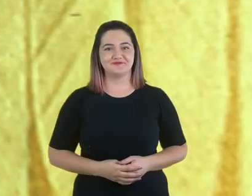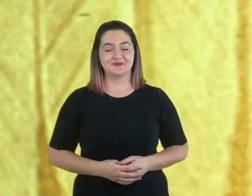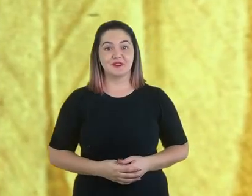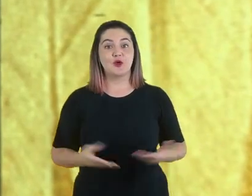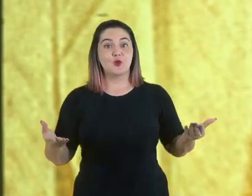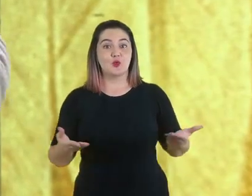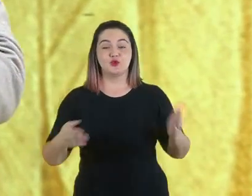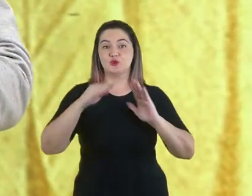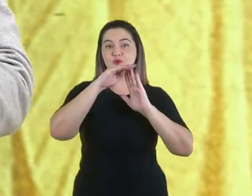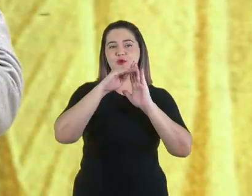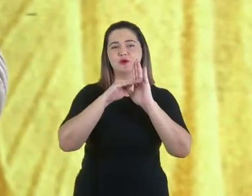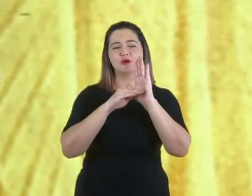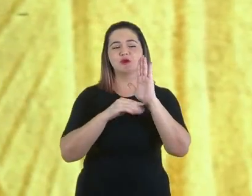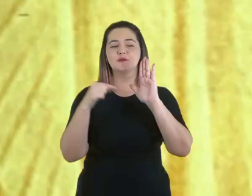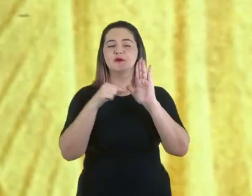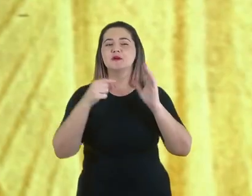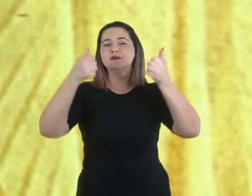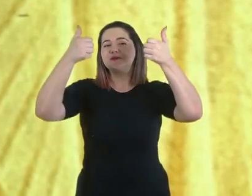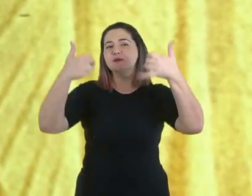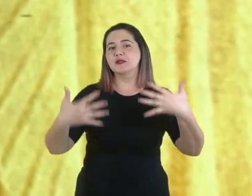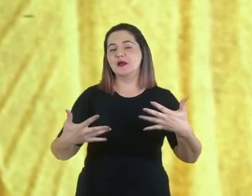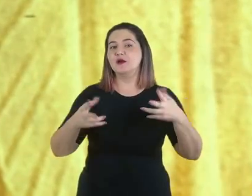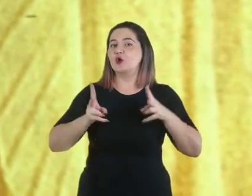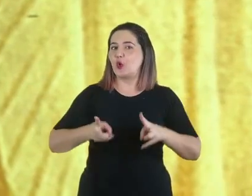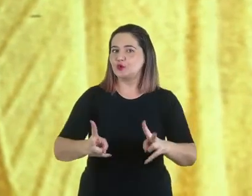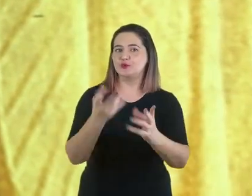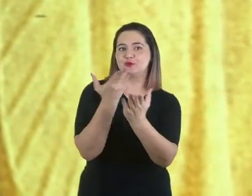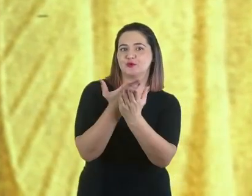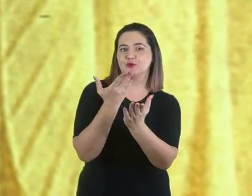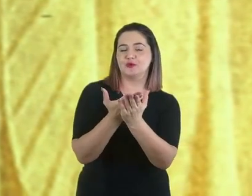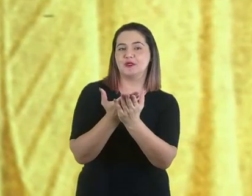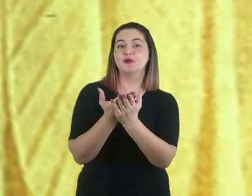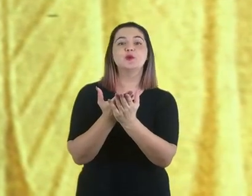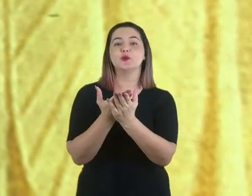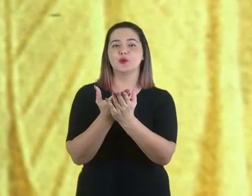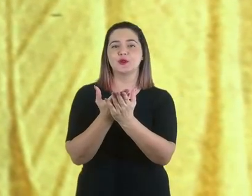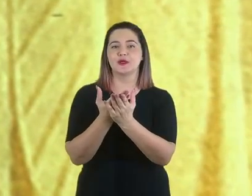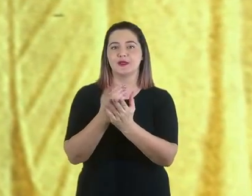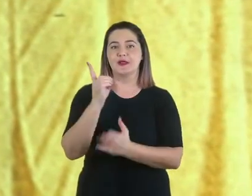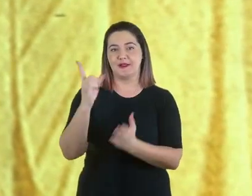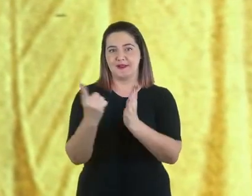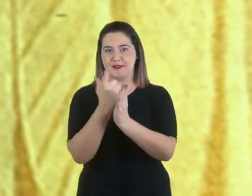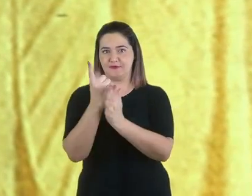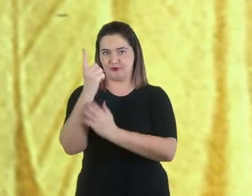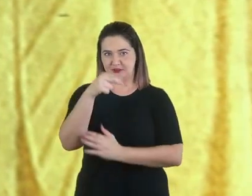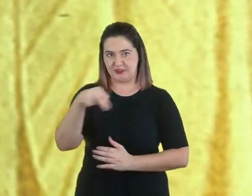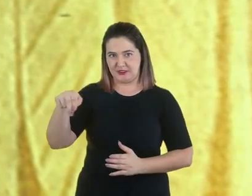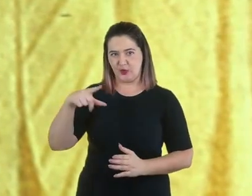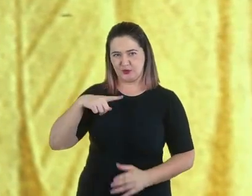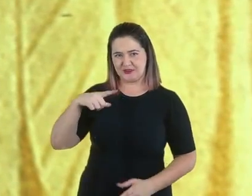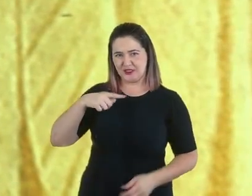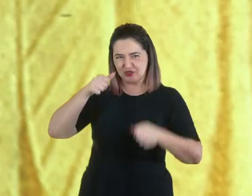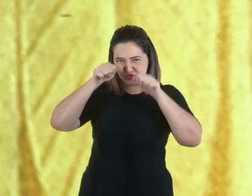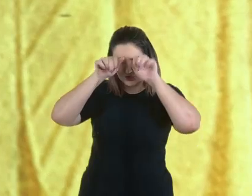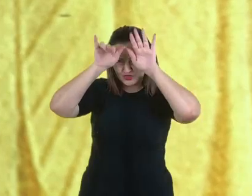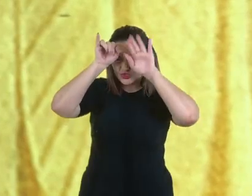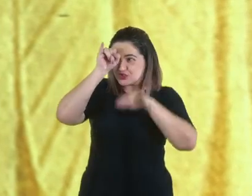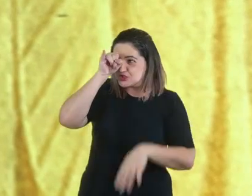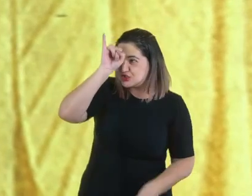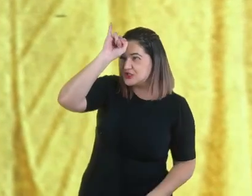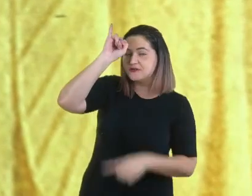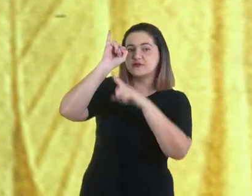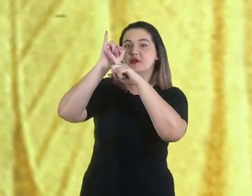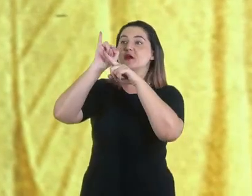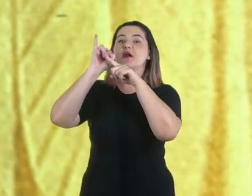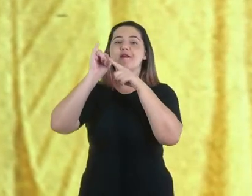No programa de hoje, vamos continuar estudando as atrocidades cometidas pelo chifre pequeno de Daniel de acordo